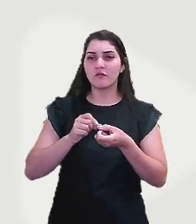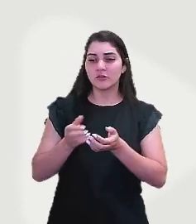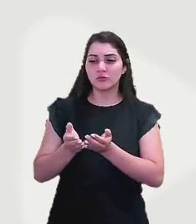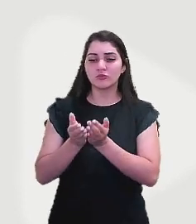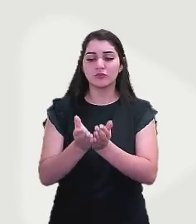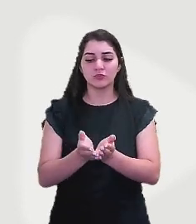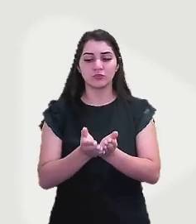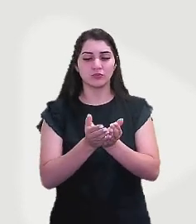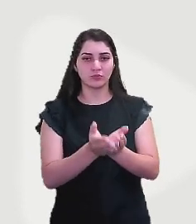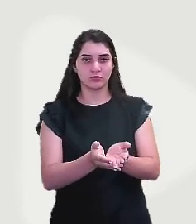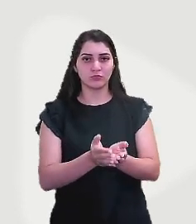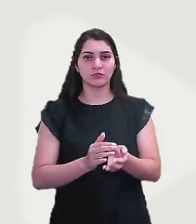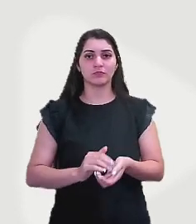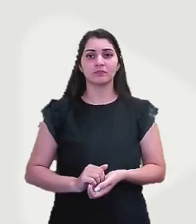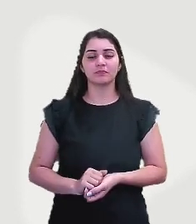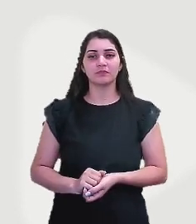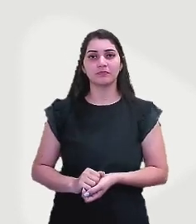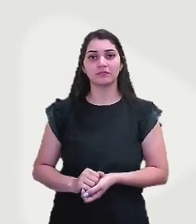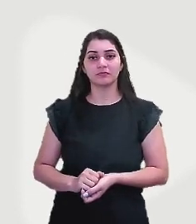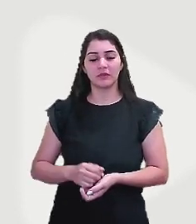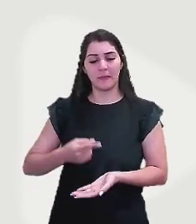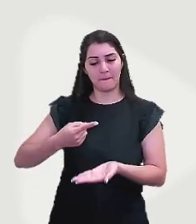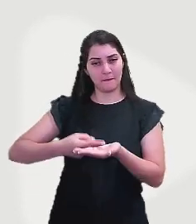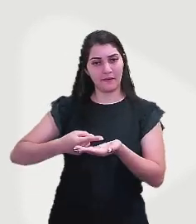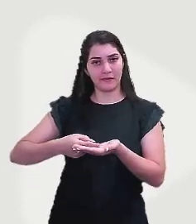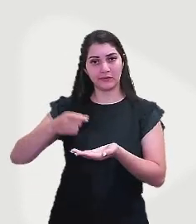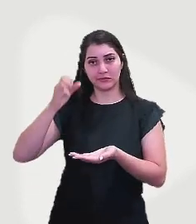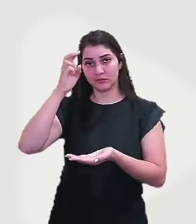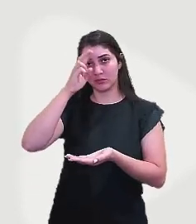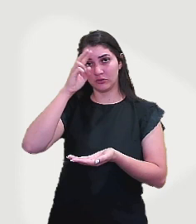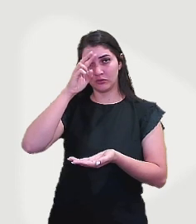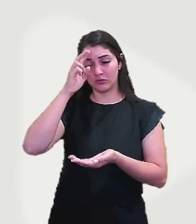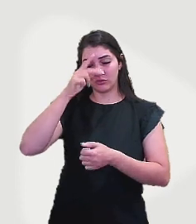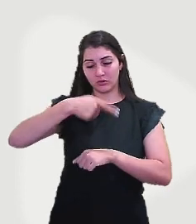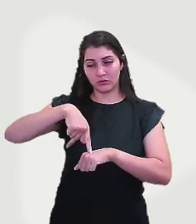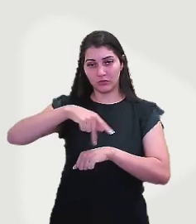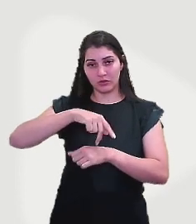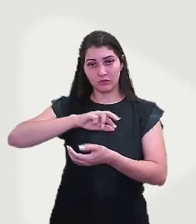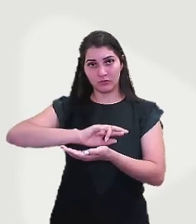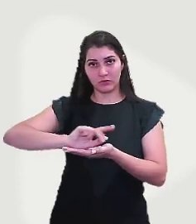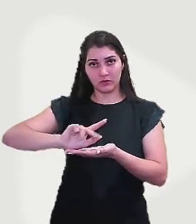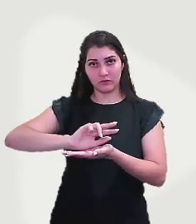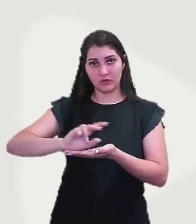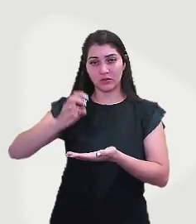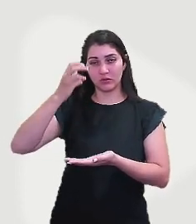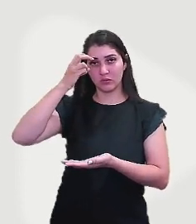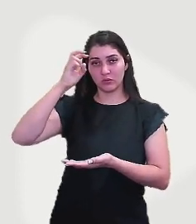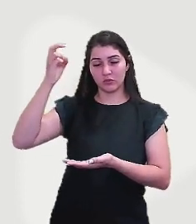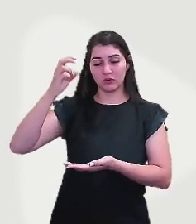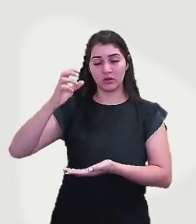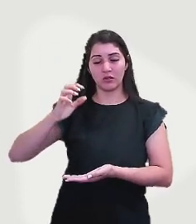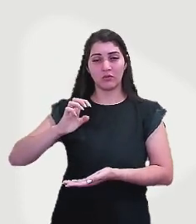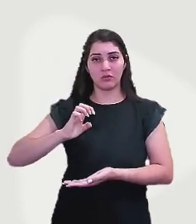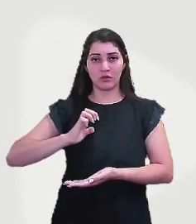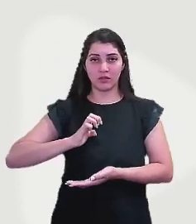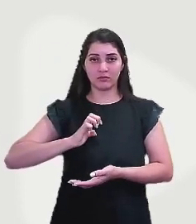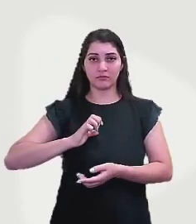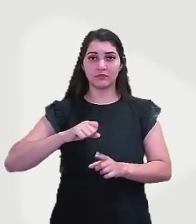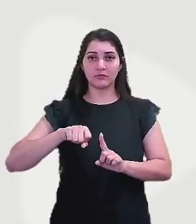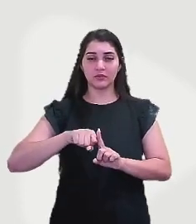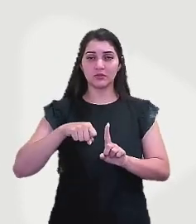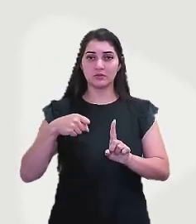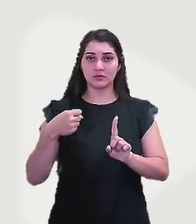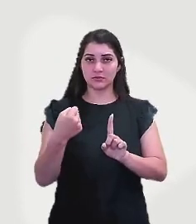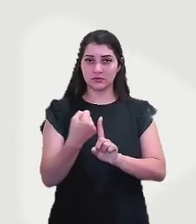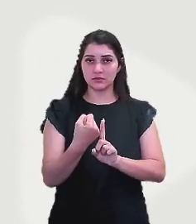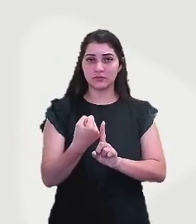transporte. Marcando a história do país pela diversidade cultural, étnica e social. Aí, uma imagem, a gente está